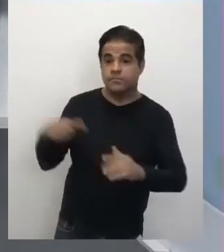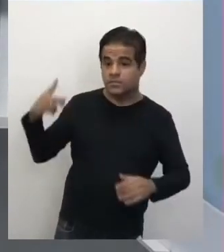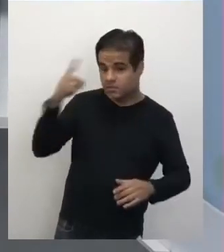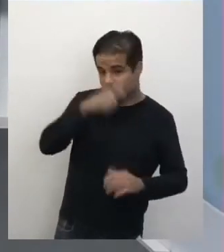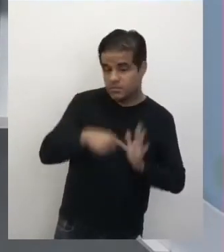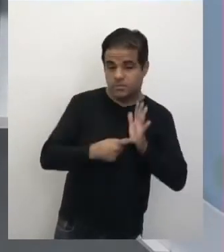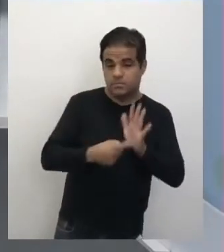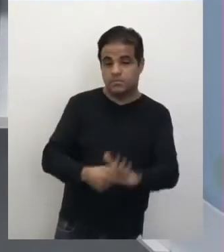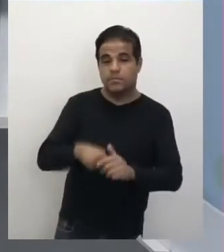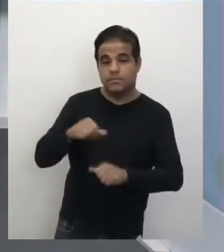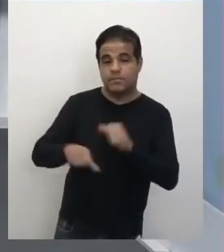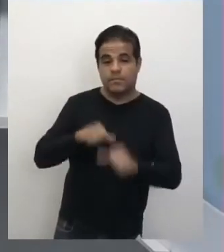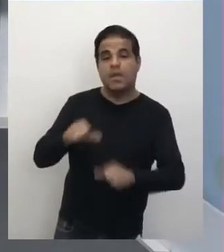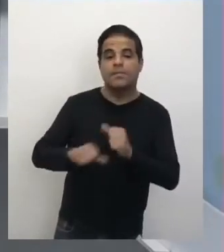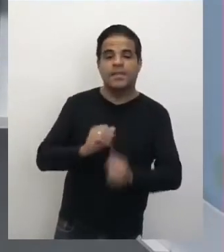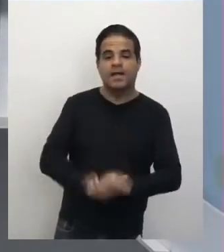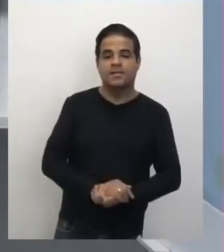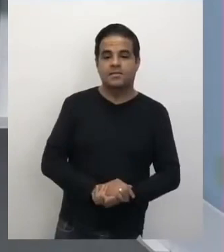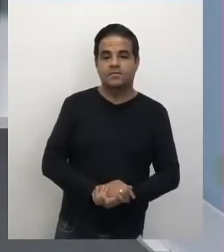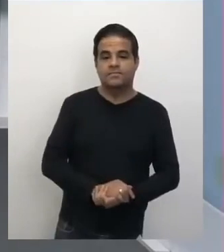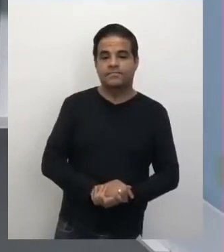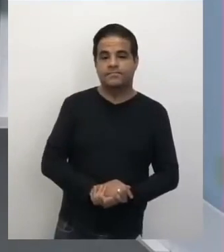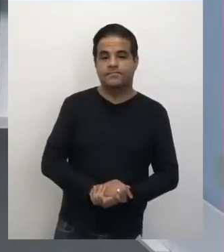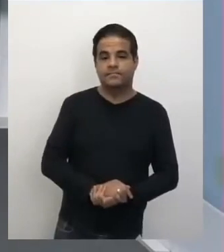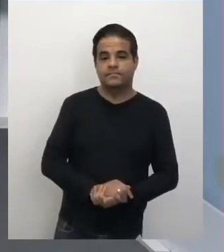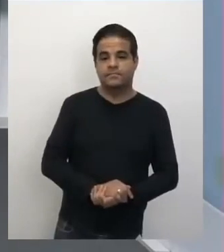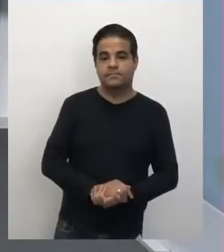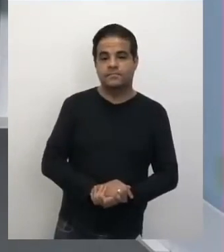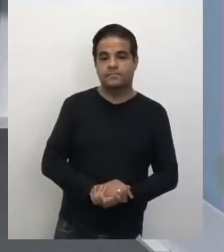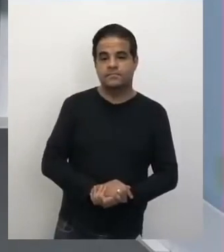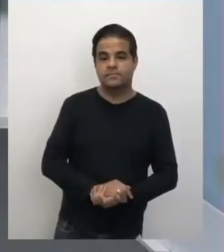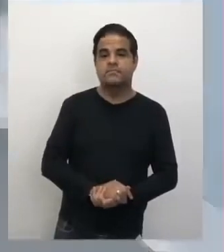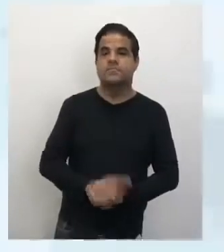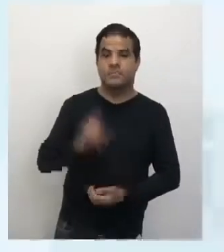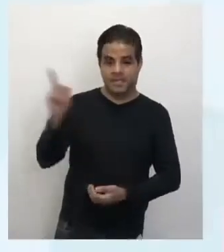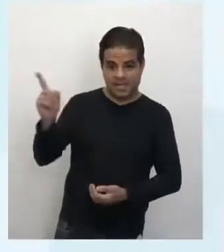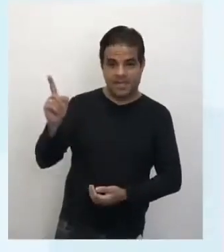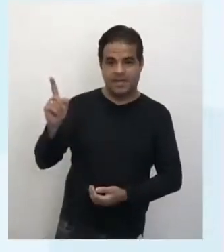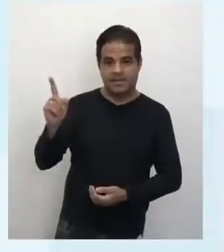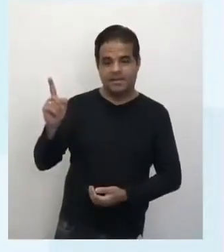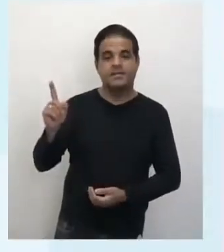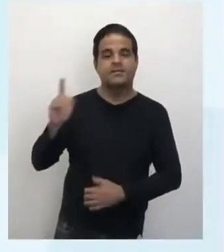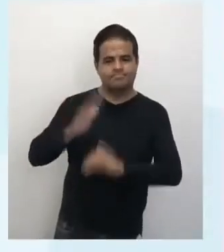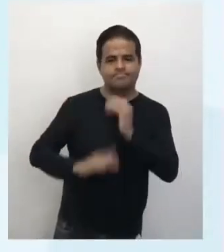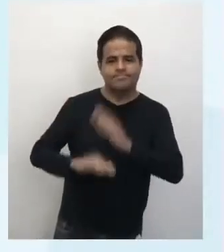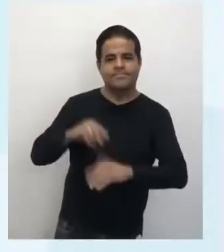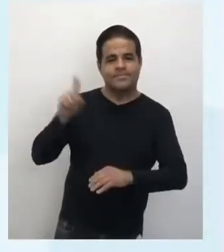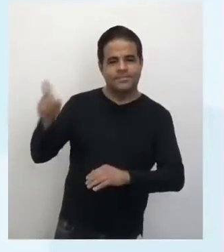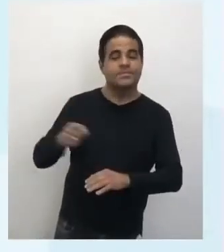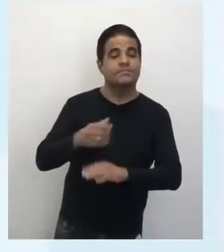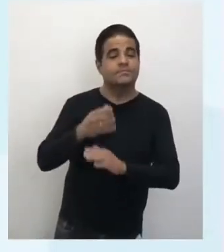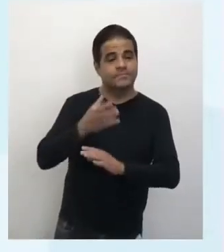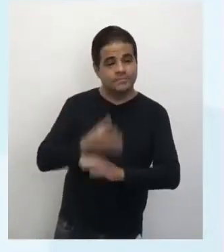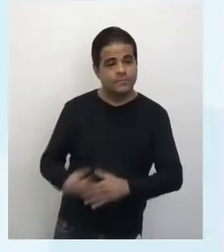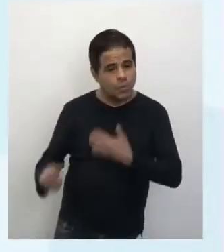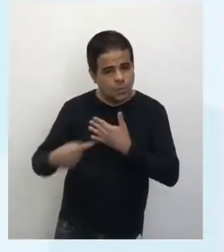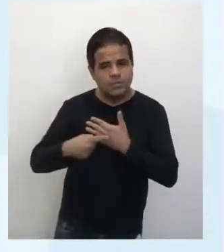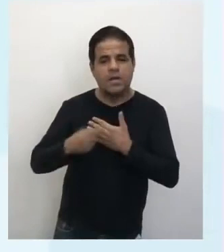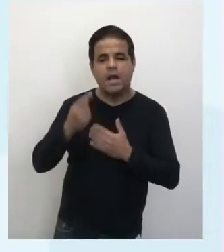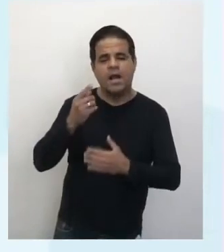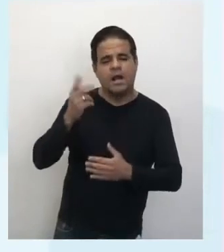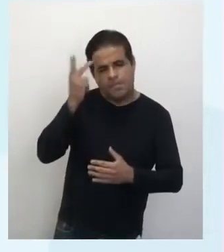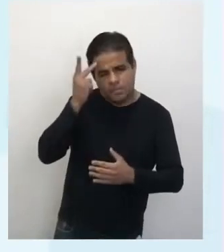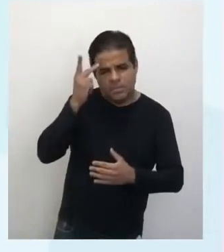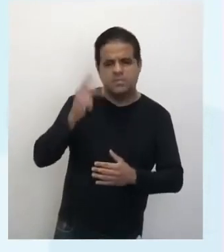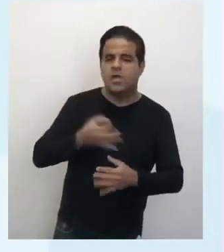para mudar isso aqui, né? Mas está aqui, está aqui. Aí a habilidade aí do Currículo Paulista, avalie a nossa aula